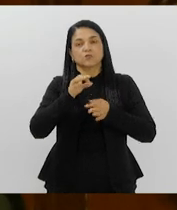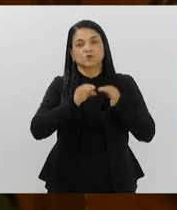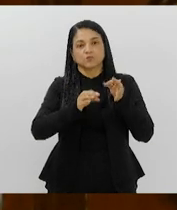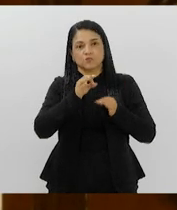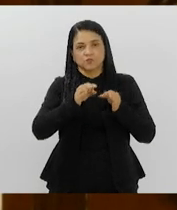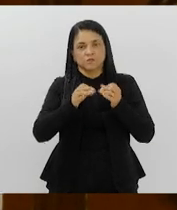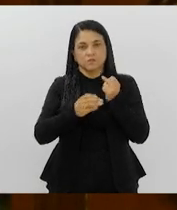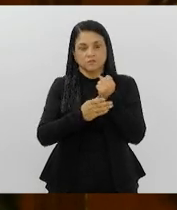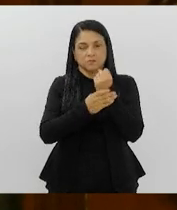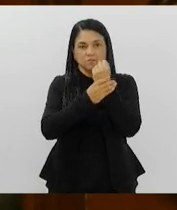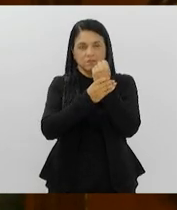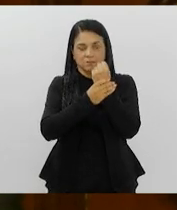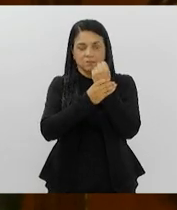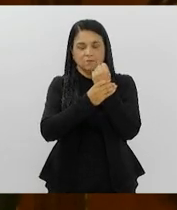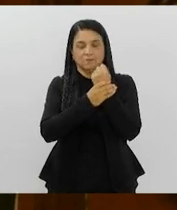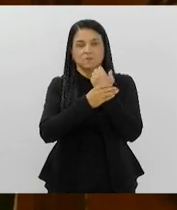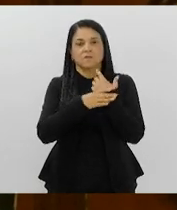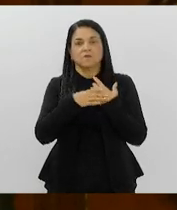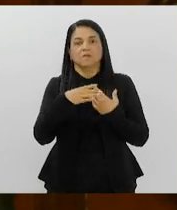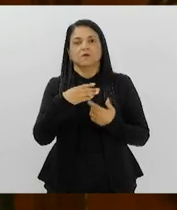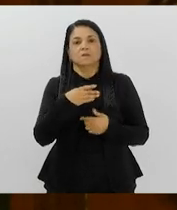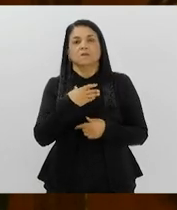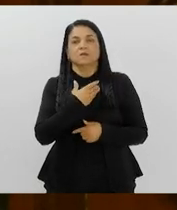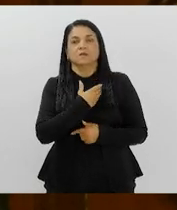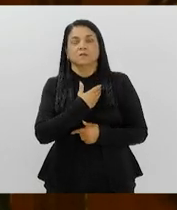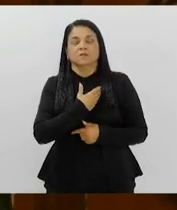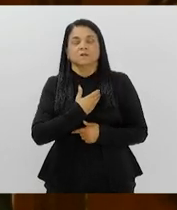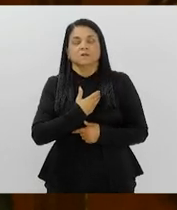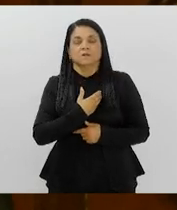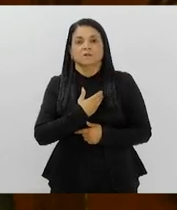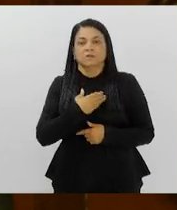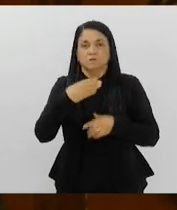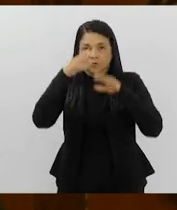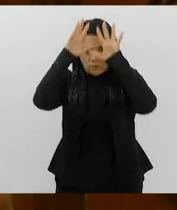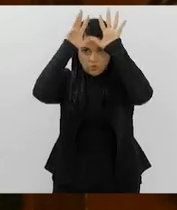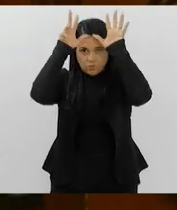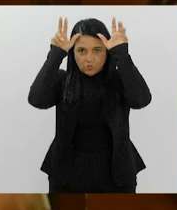Estado do Acre. Aqui está a legislação, decreto